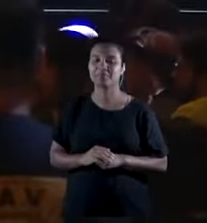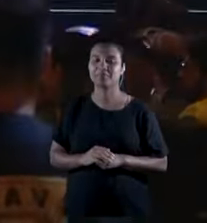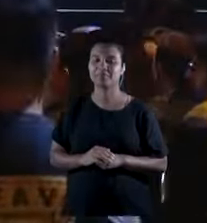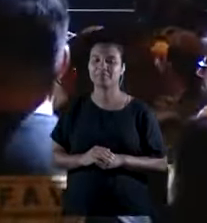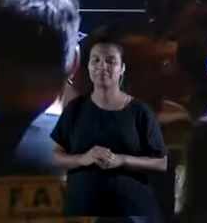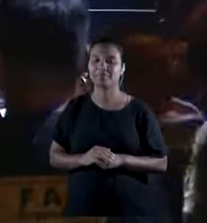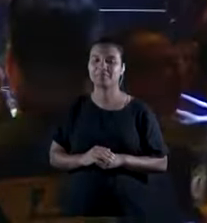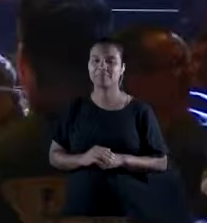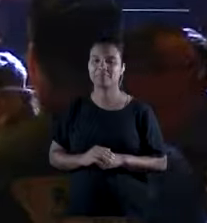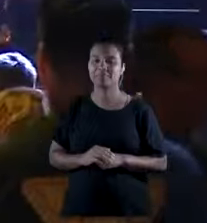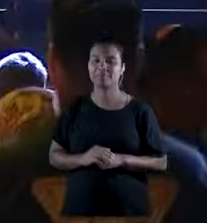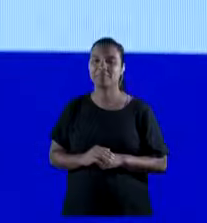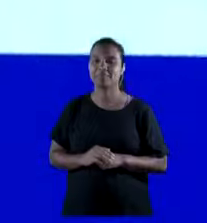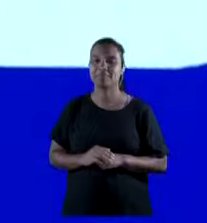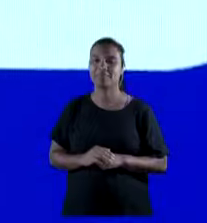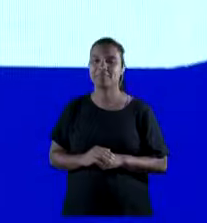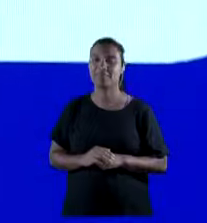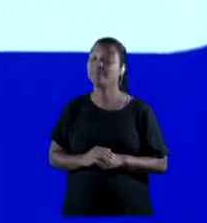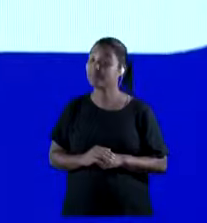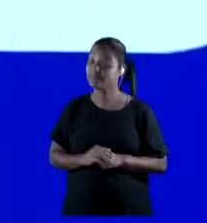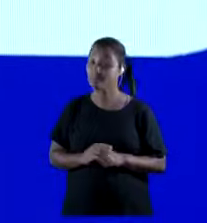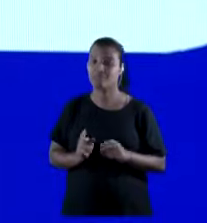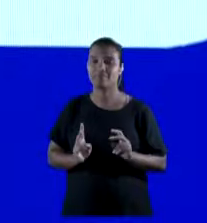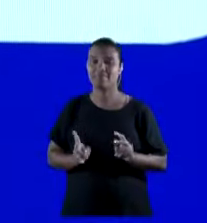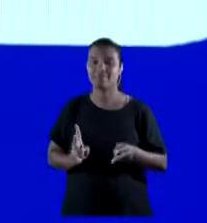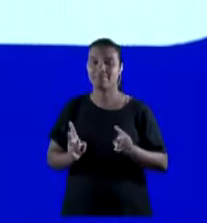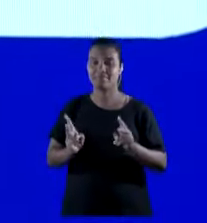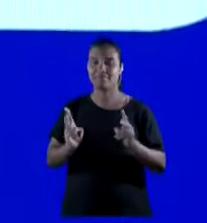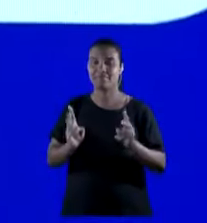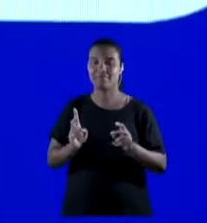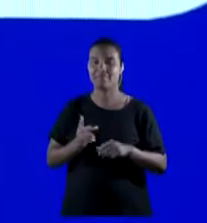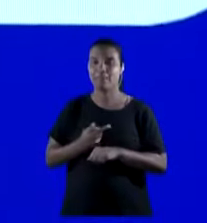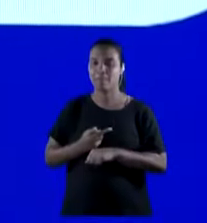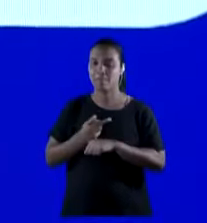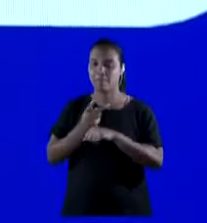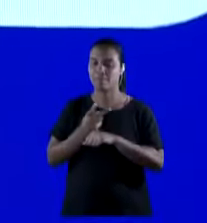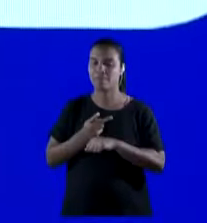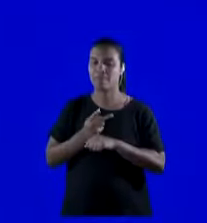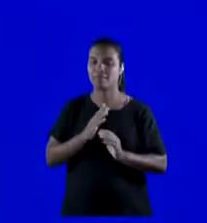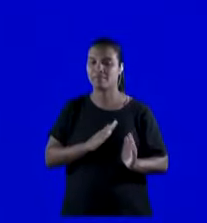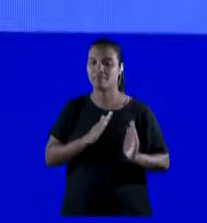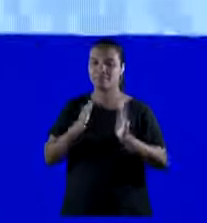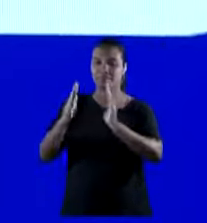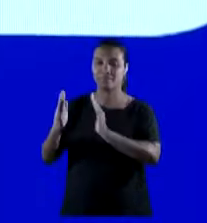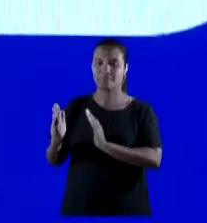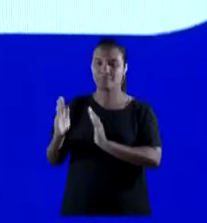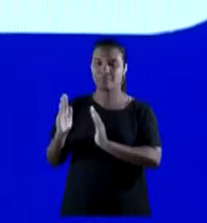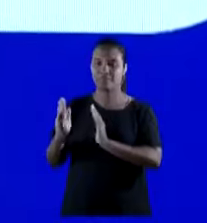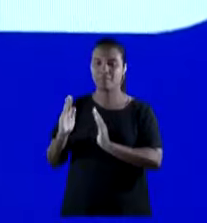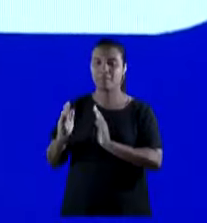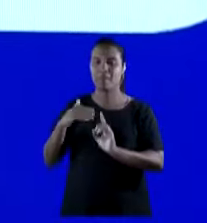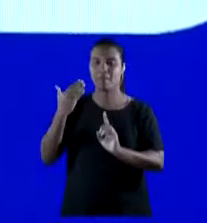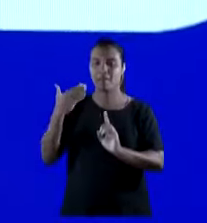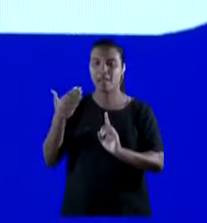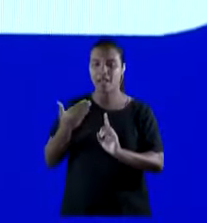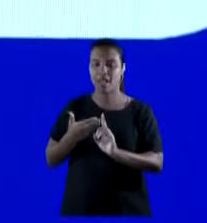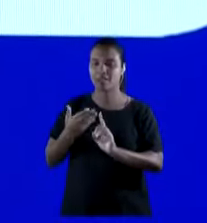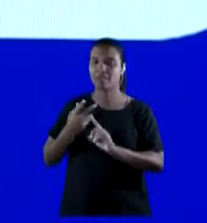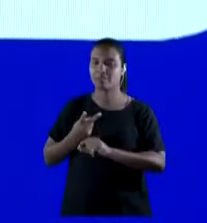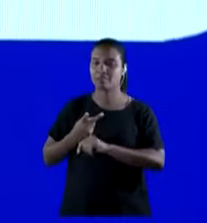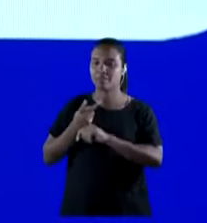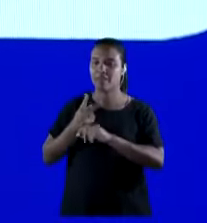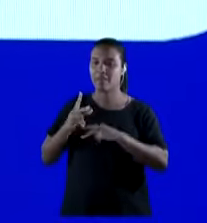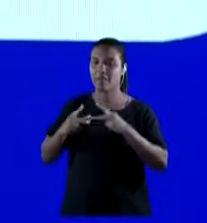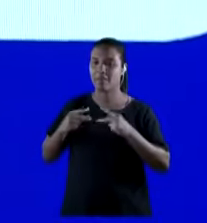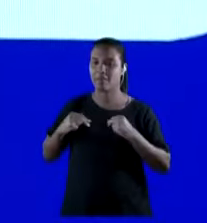gente. Então vamos dar continuidade, pois é hora do nosso segundo tempo de prêmios e homenagens. E a partir deste ano,